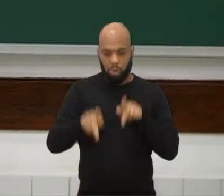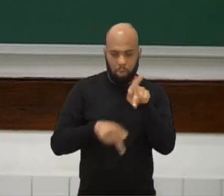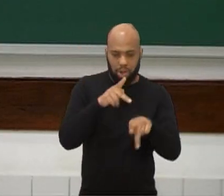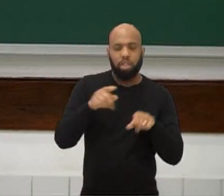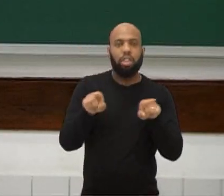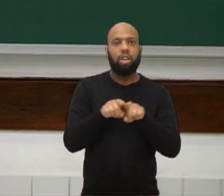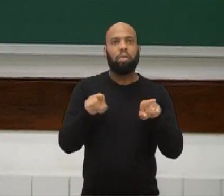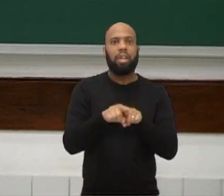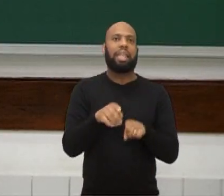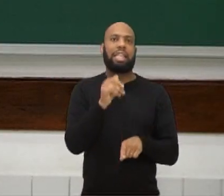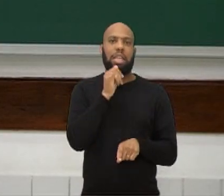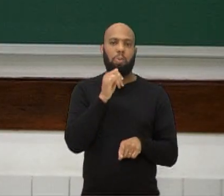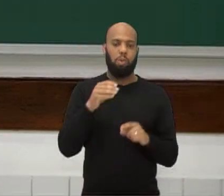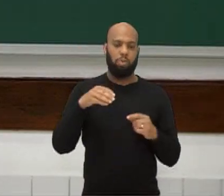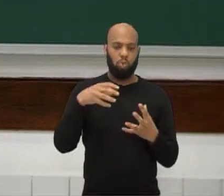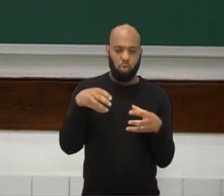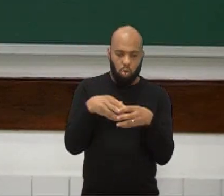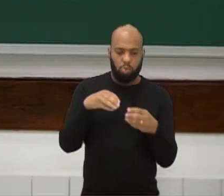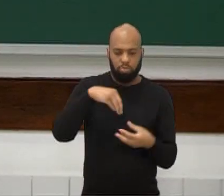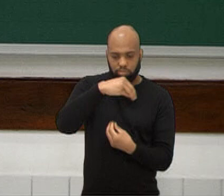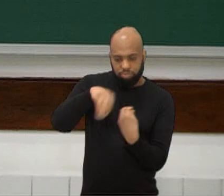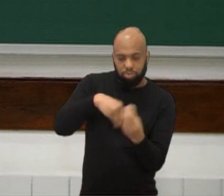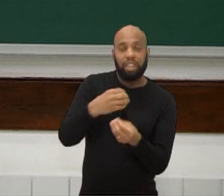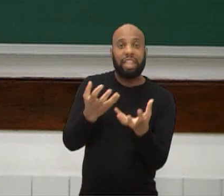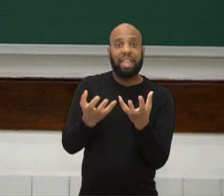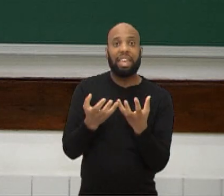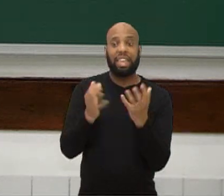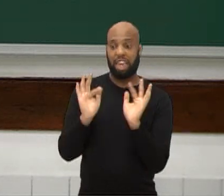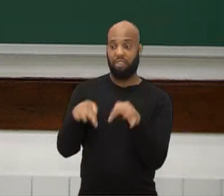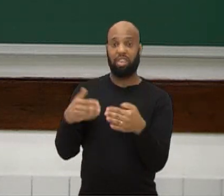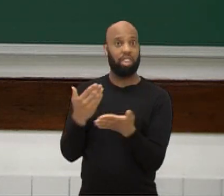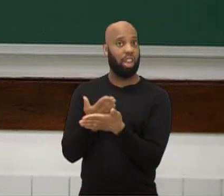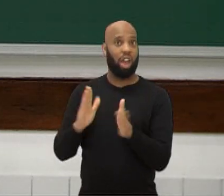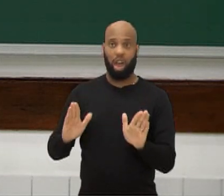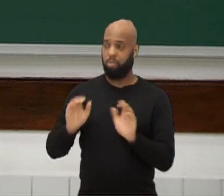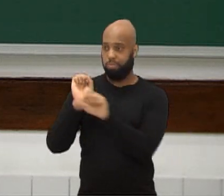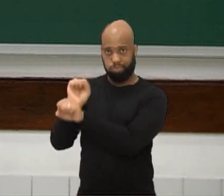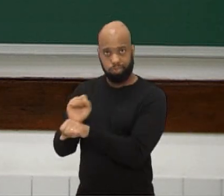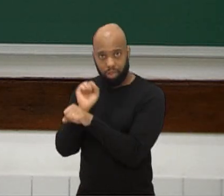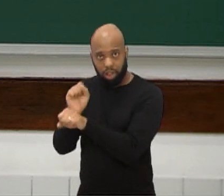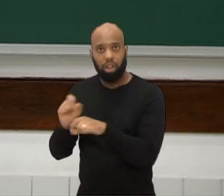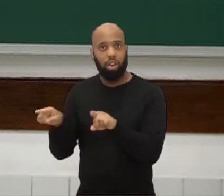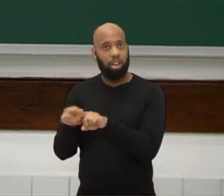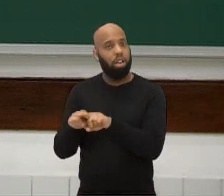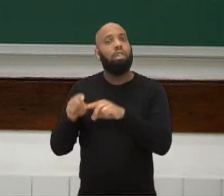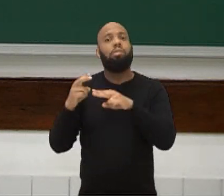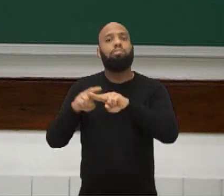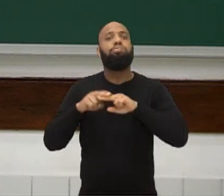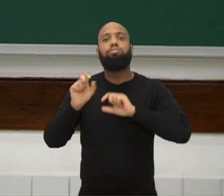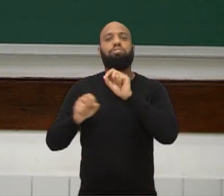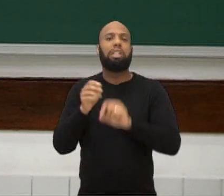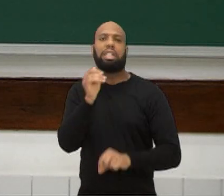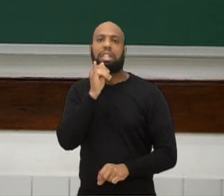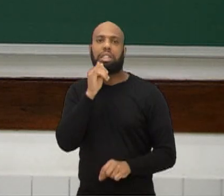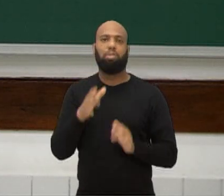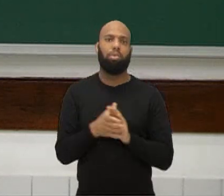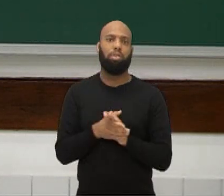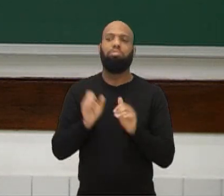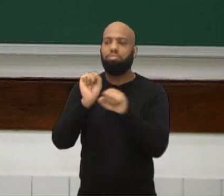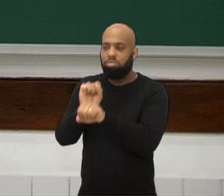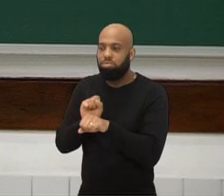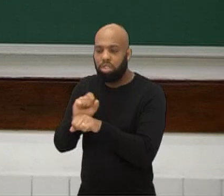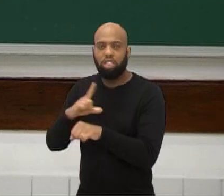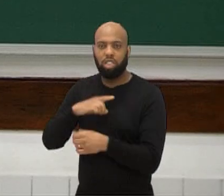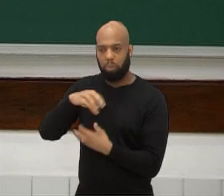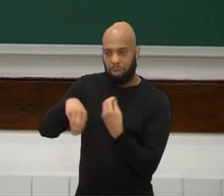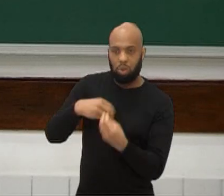como mestiços, desejavam o fim da escravidão. Até por conta de ter, talvez, não o mestiço ser um escravizado,